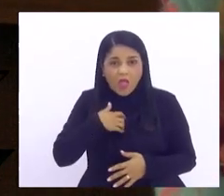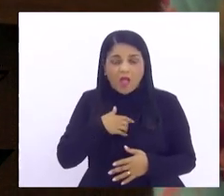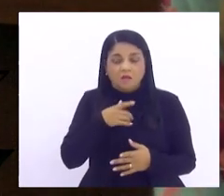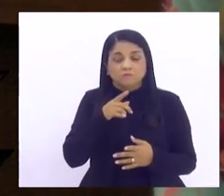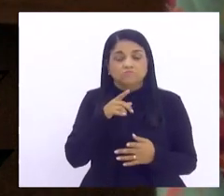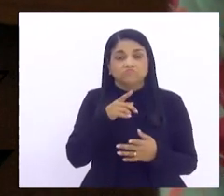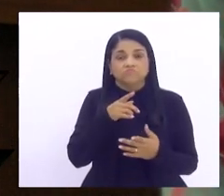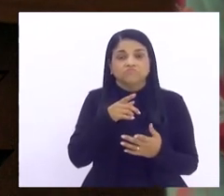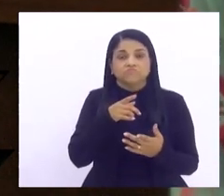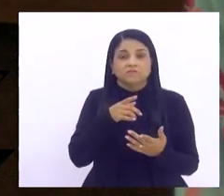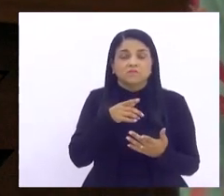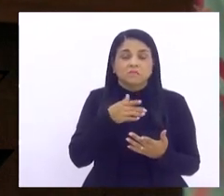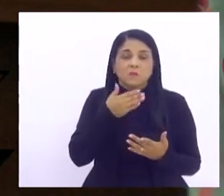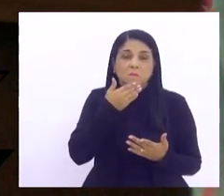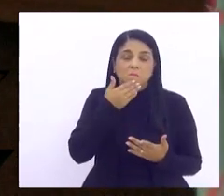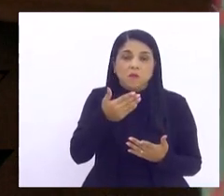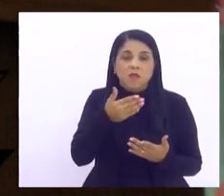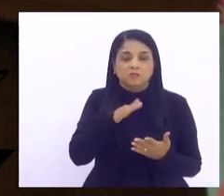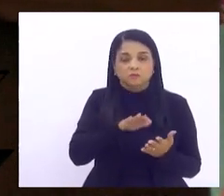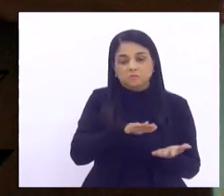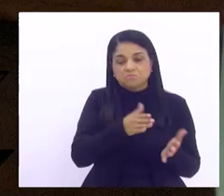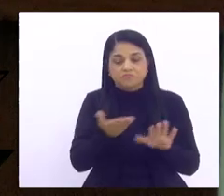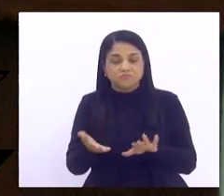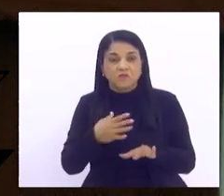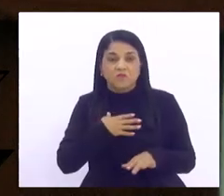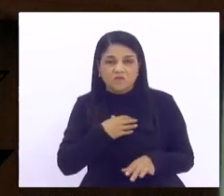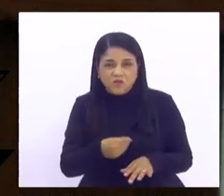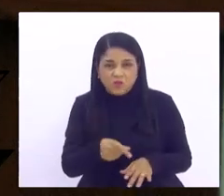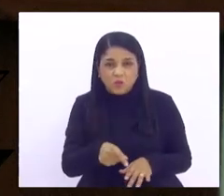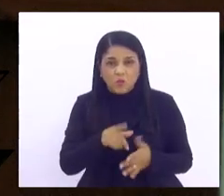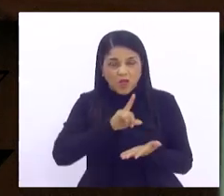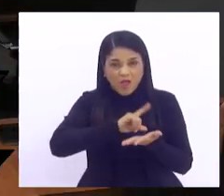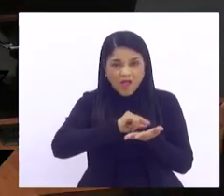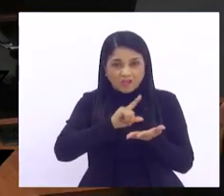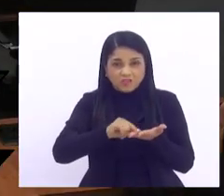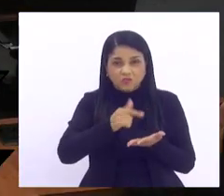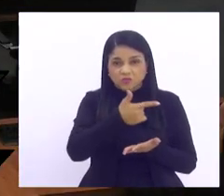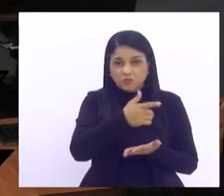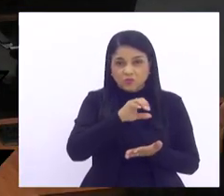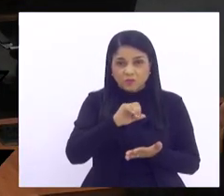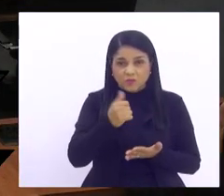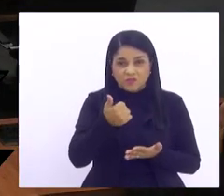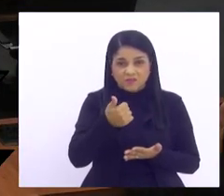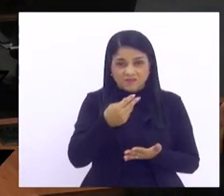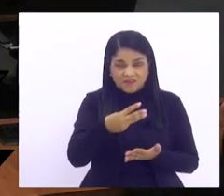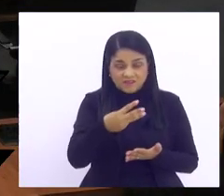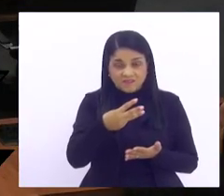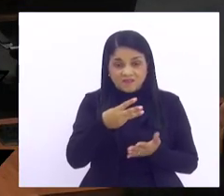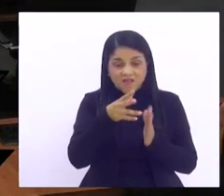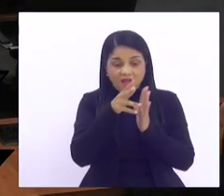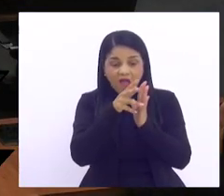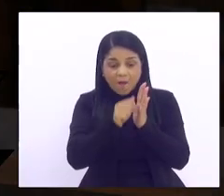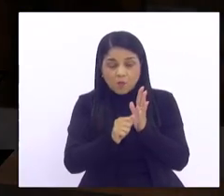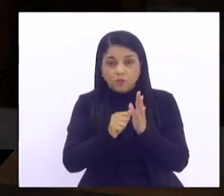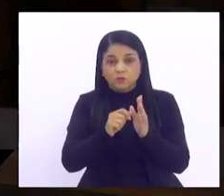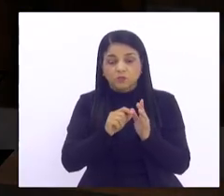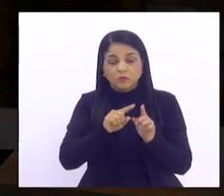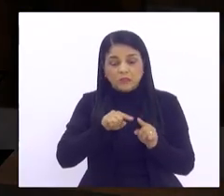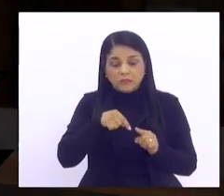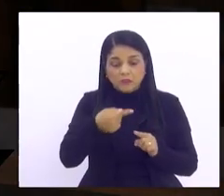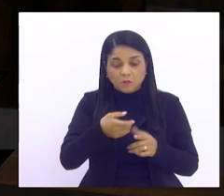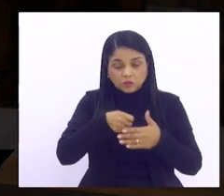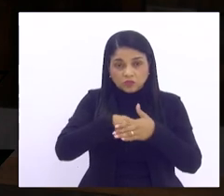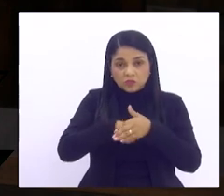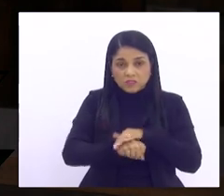filhos. Um artigo publicado em 2013, intitulado Aborto Pós-Nascimento. Por que o bebê